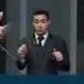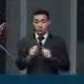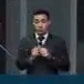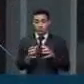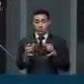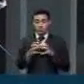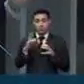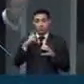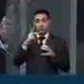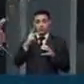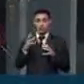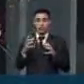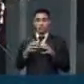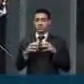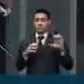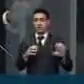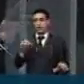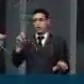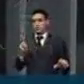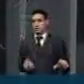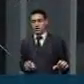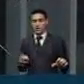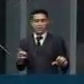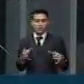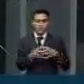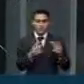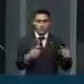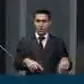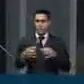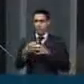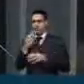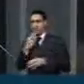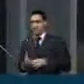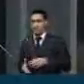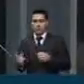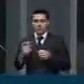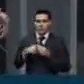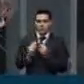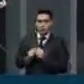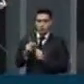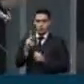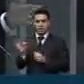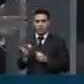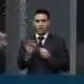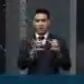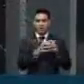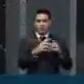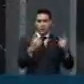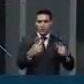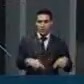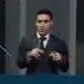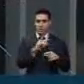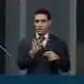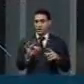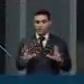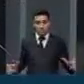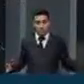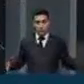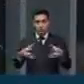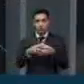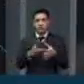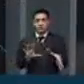a direita, a esquerda, a oposição, a situação, partidos que compõem a base do governo, partidos que fazem oposição ao governo, nós temos